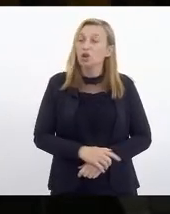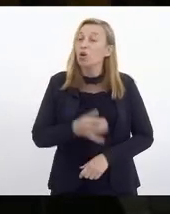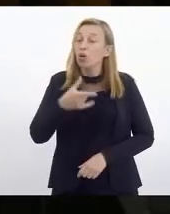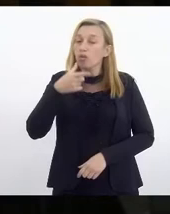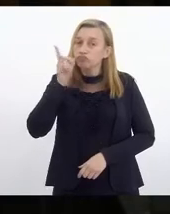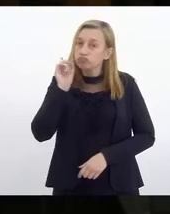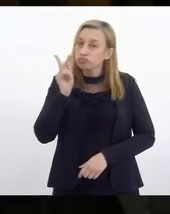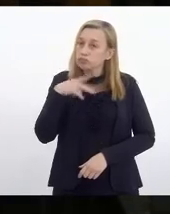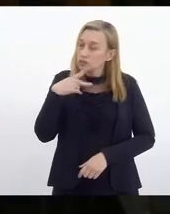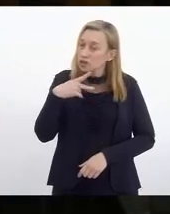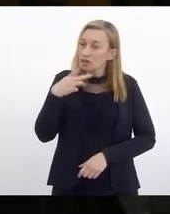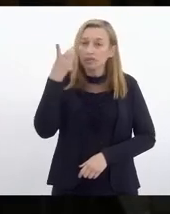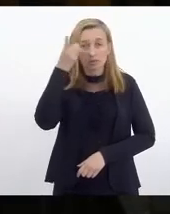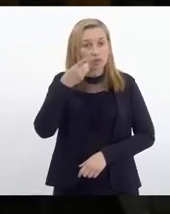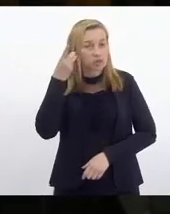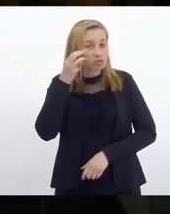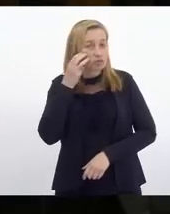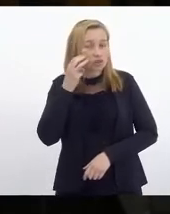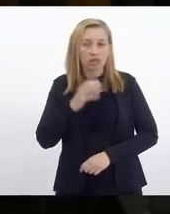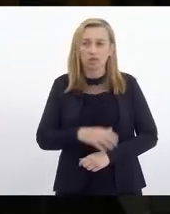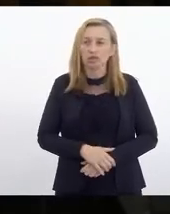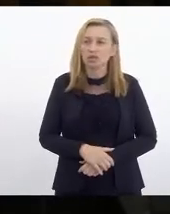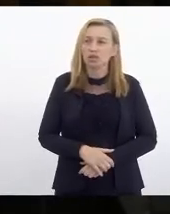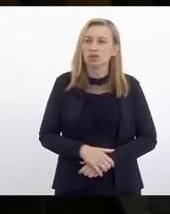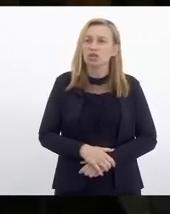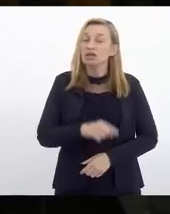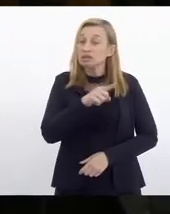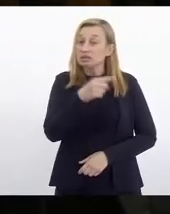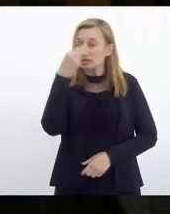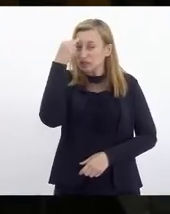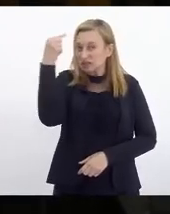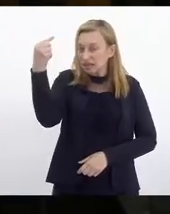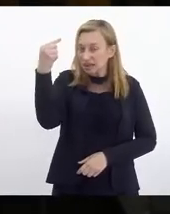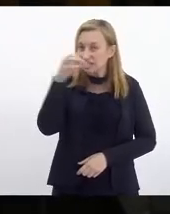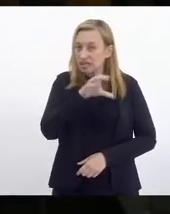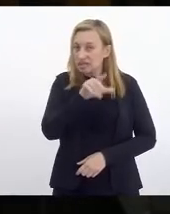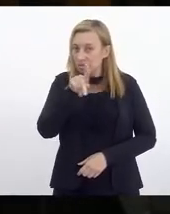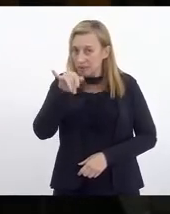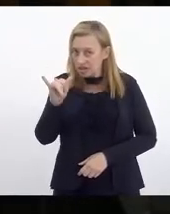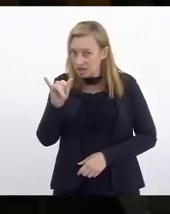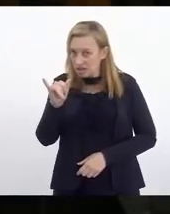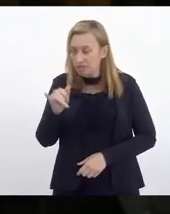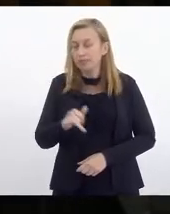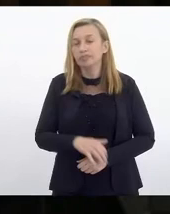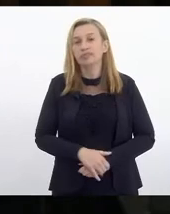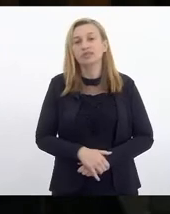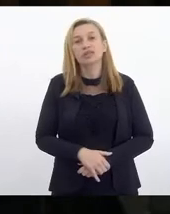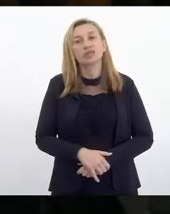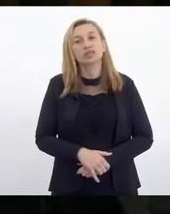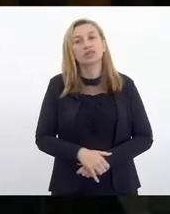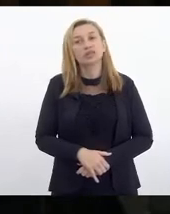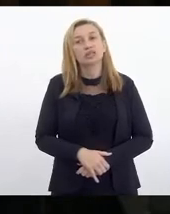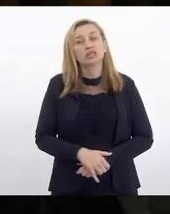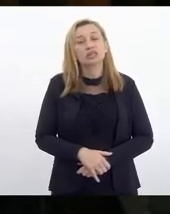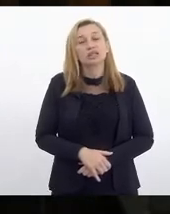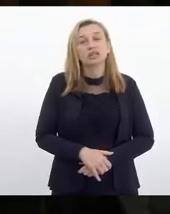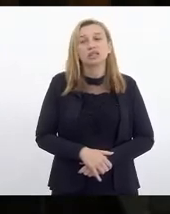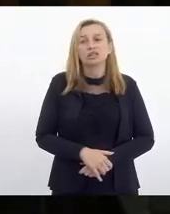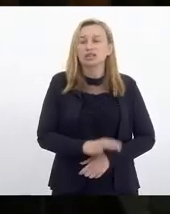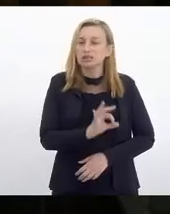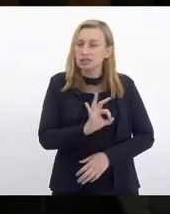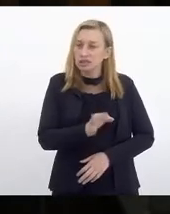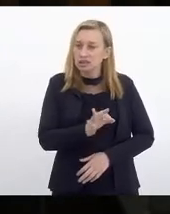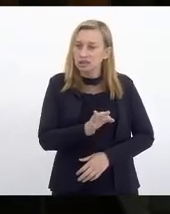dizia, deputado Waldeck, que essa ideia dessa CPI deve-se única e